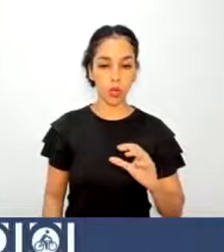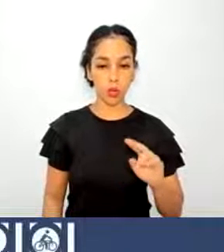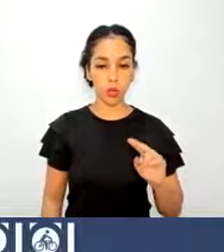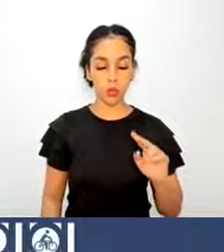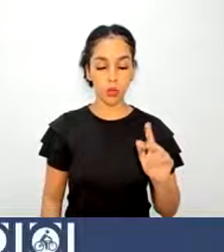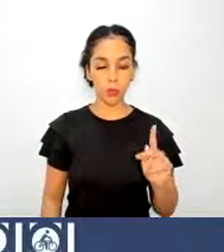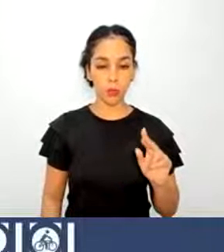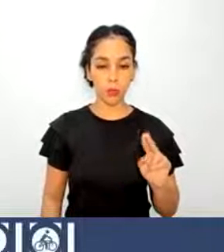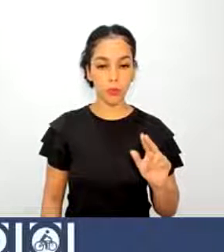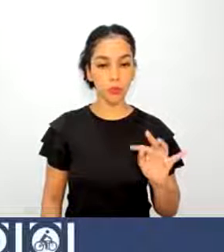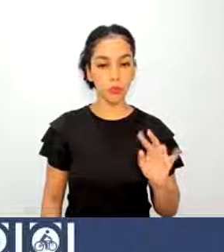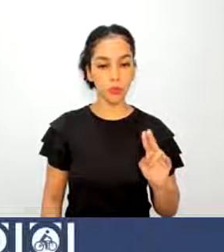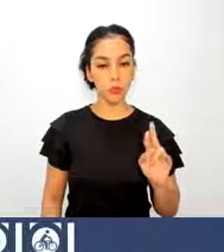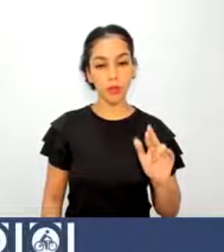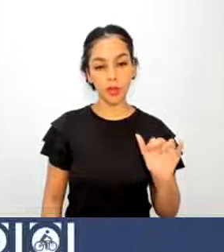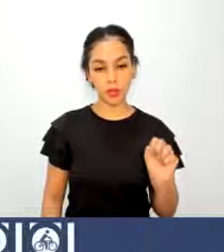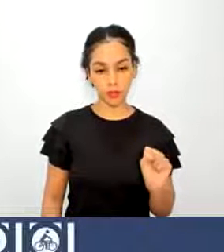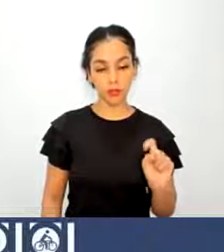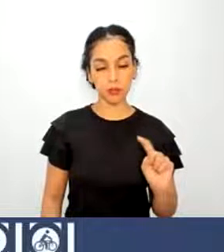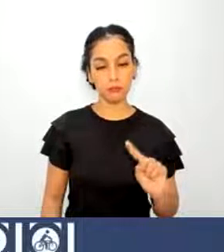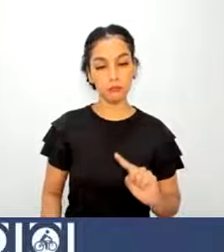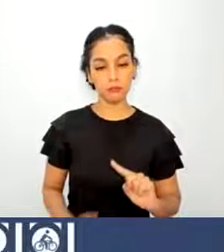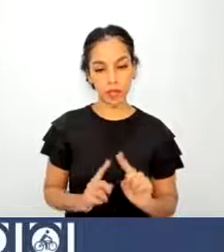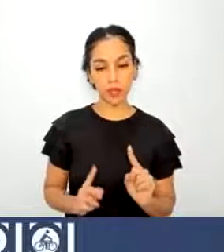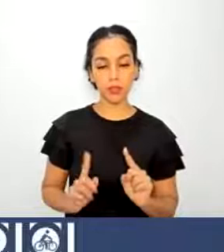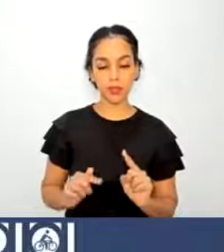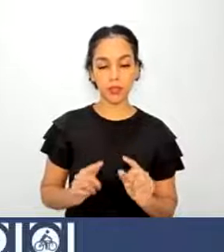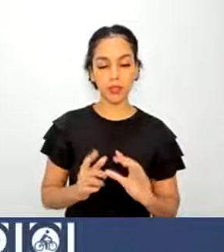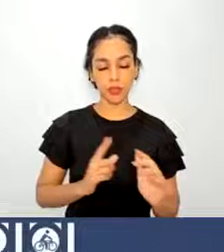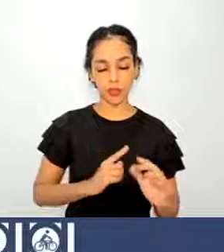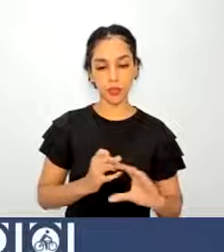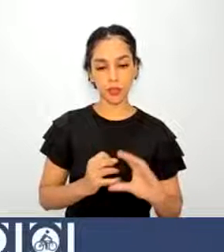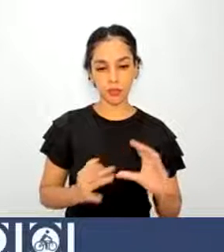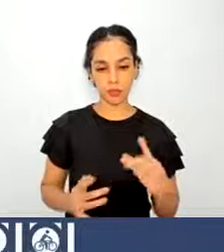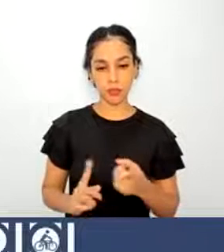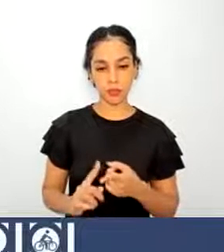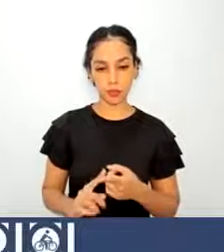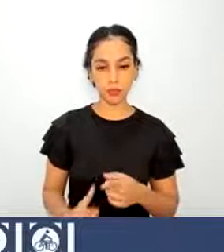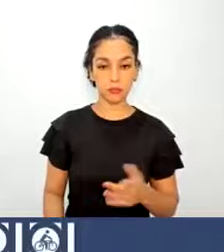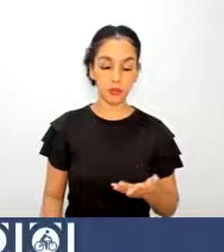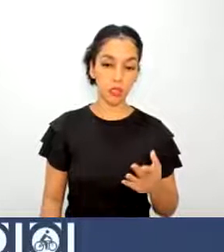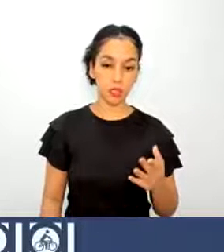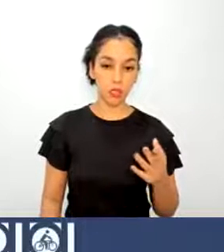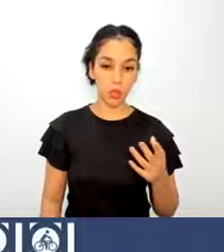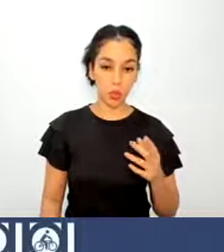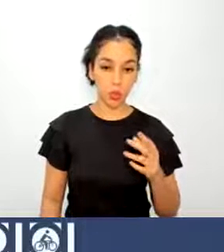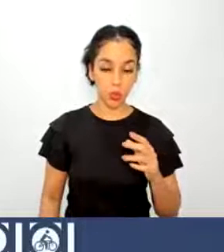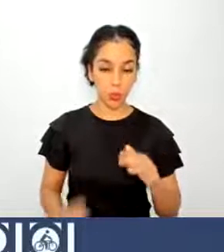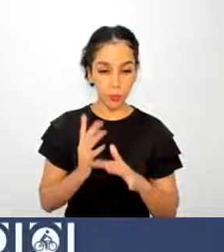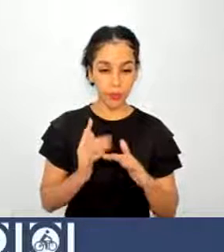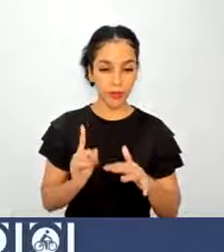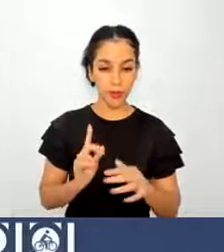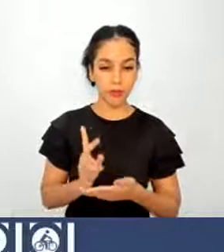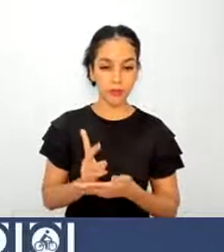outra. Mas o urbanismo tático ele tem essa característica também acupuntural. Sim. Mas a acupuntura urbana nem sempre é um processo